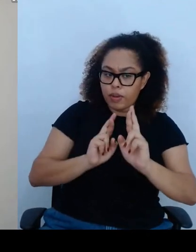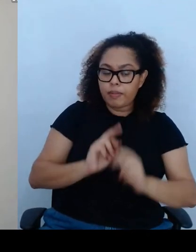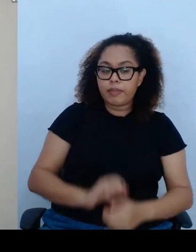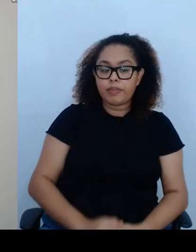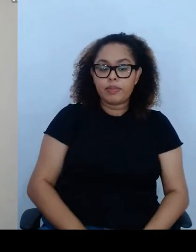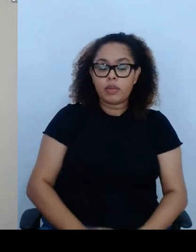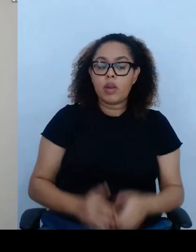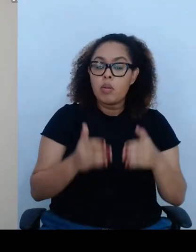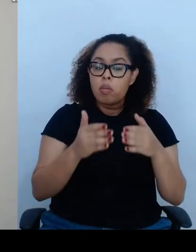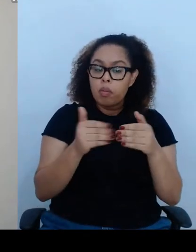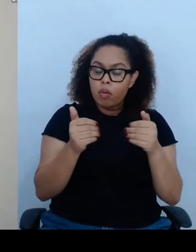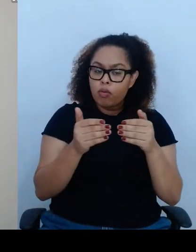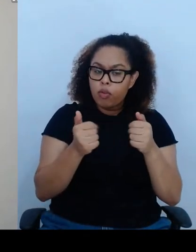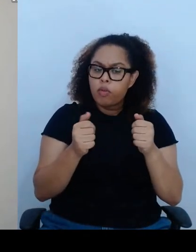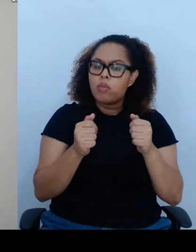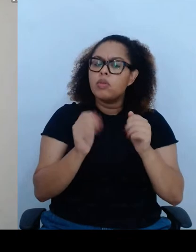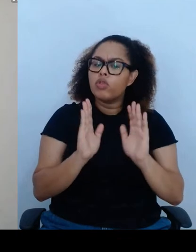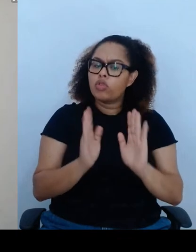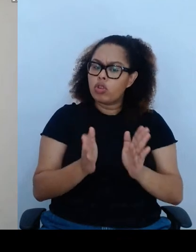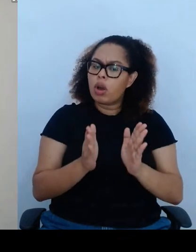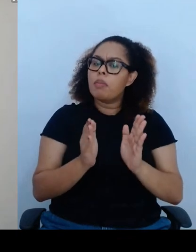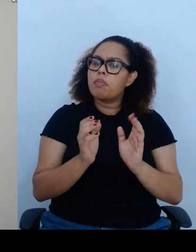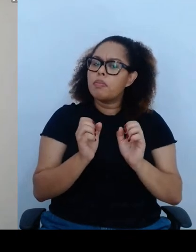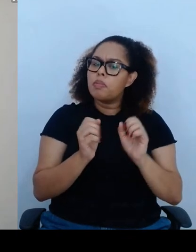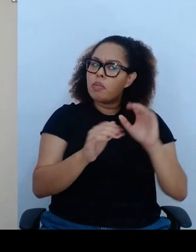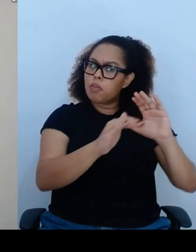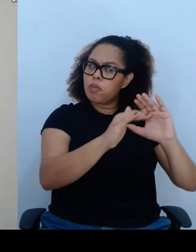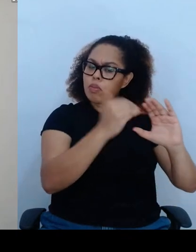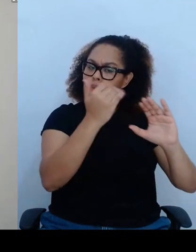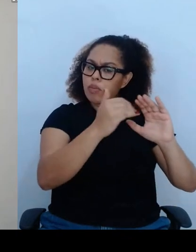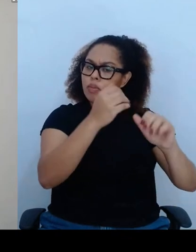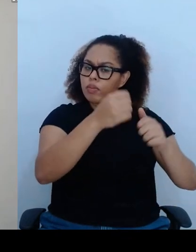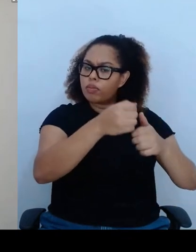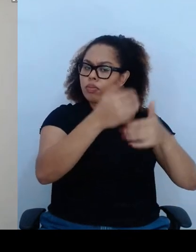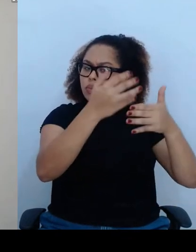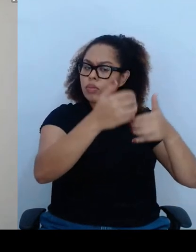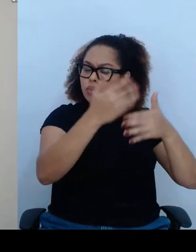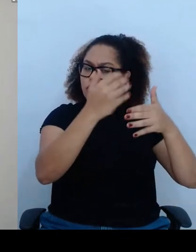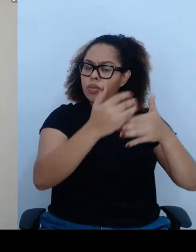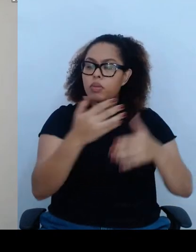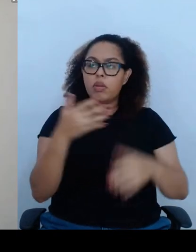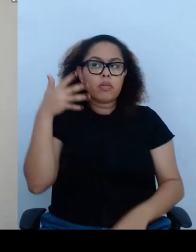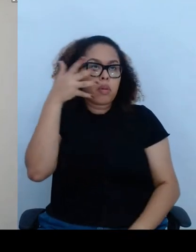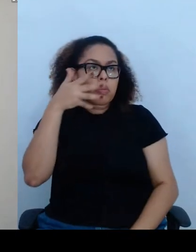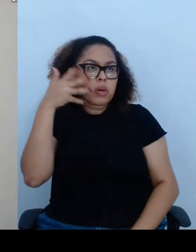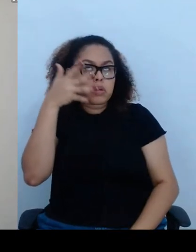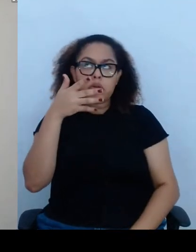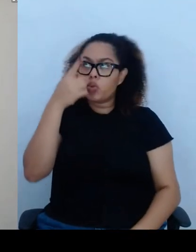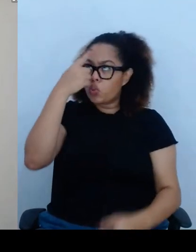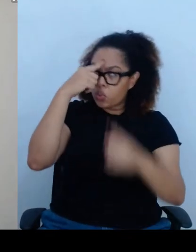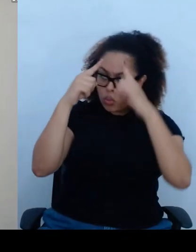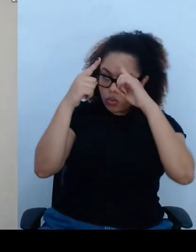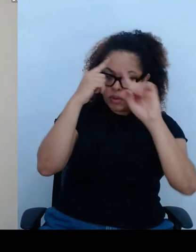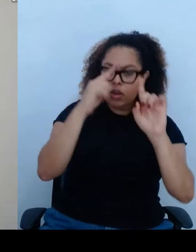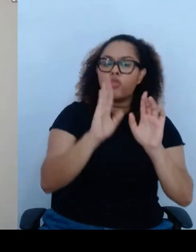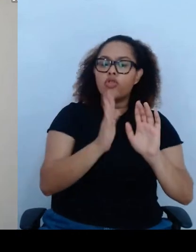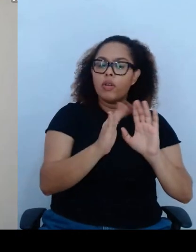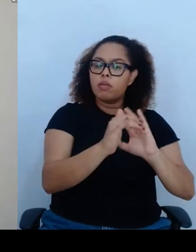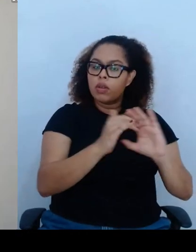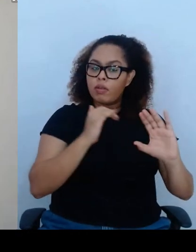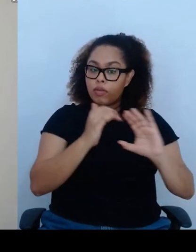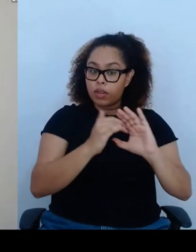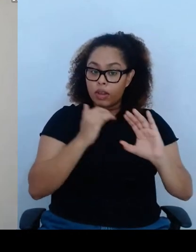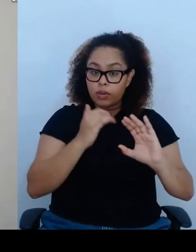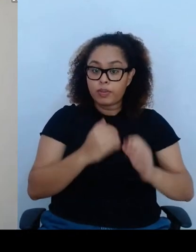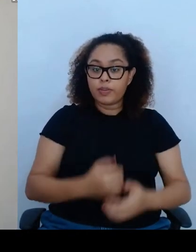por favor você já podem enviando as perguntas à medida que as falas forem acontecendo bom